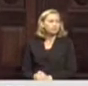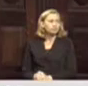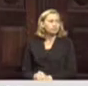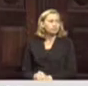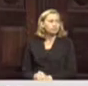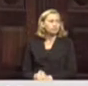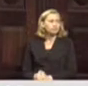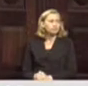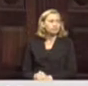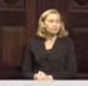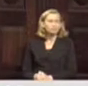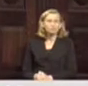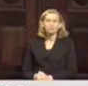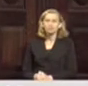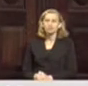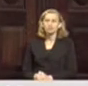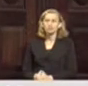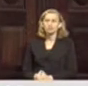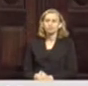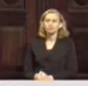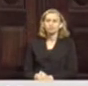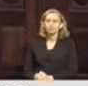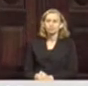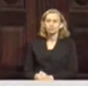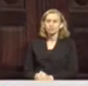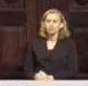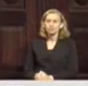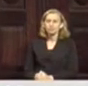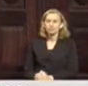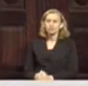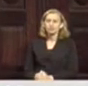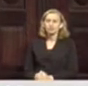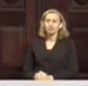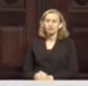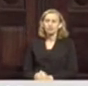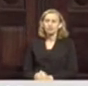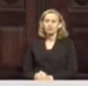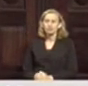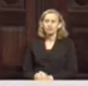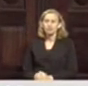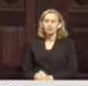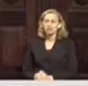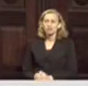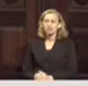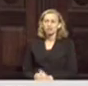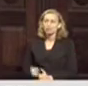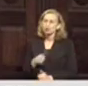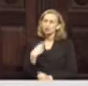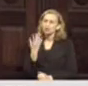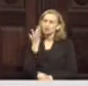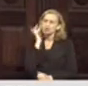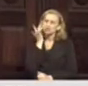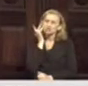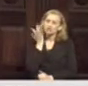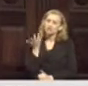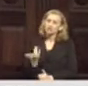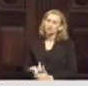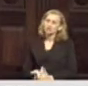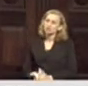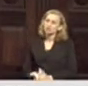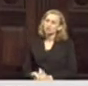fazia com que todos nós achássemos que era uma estrela em